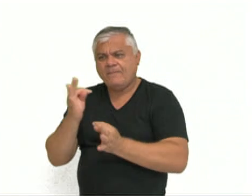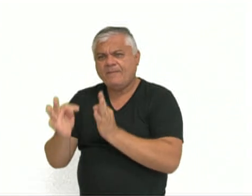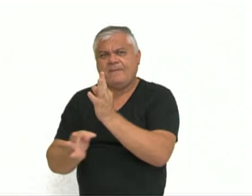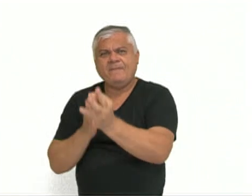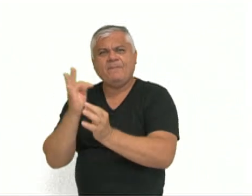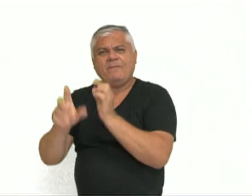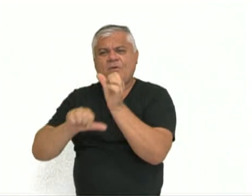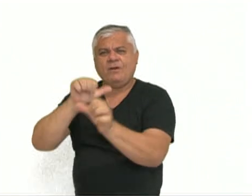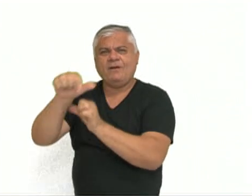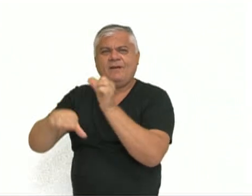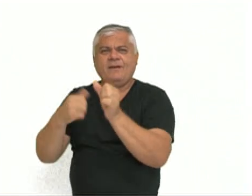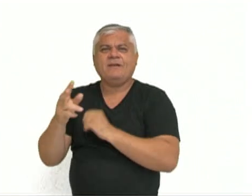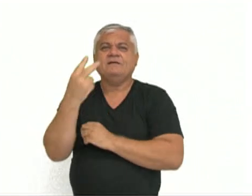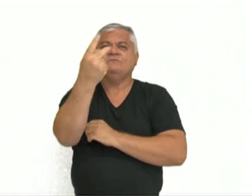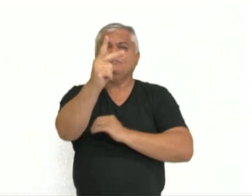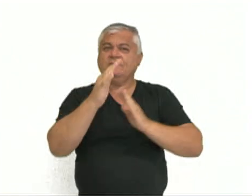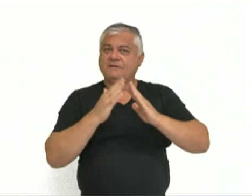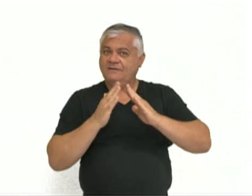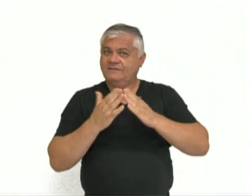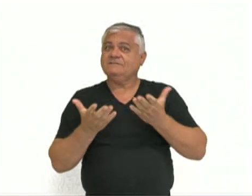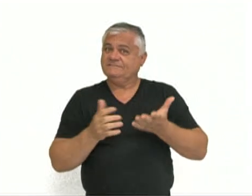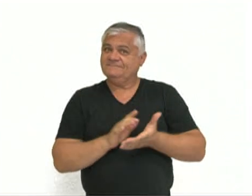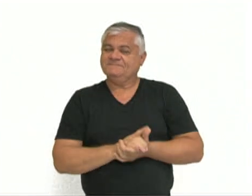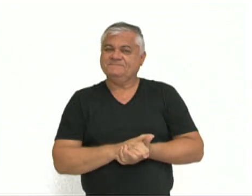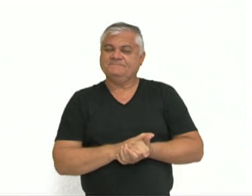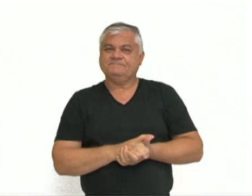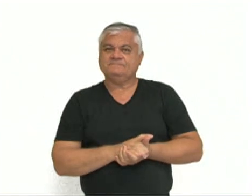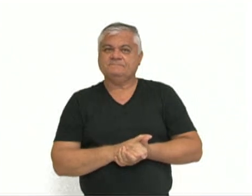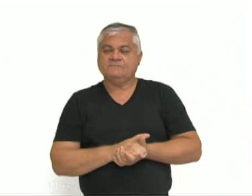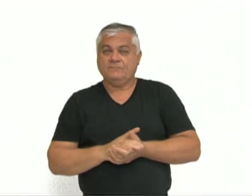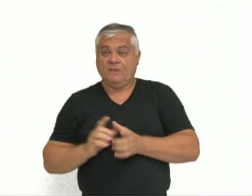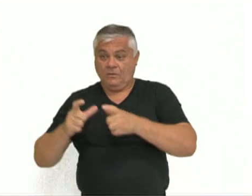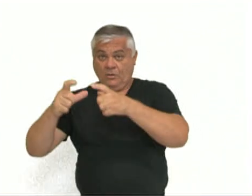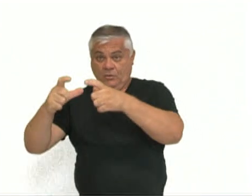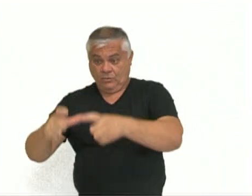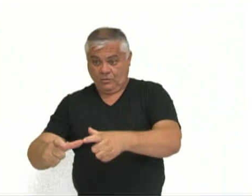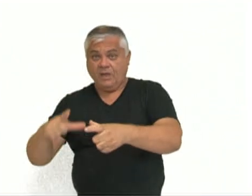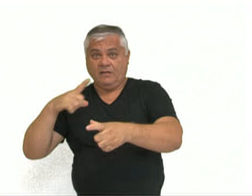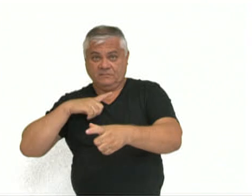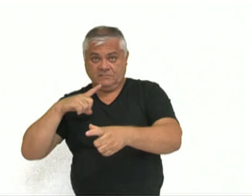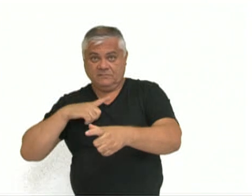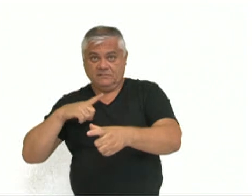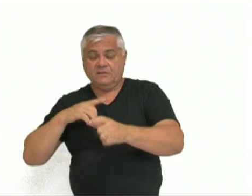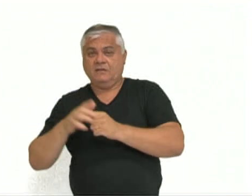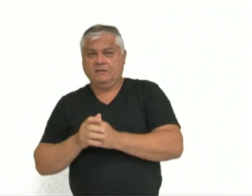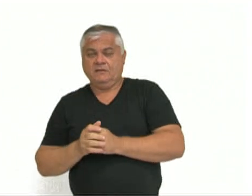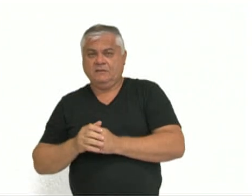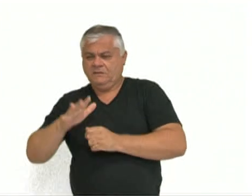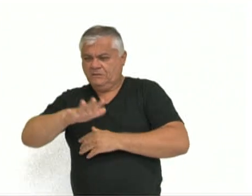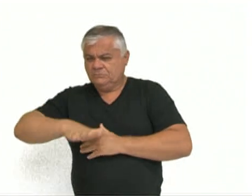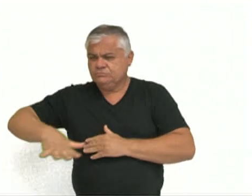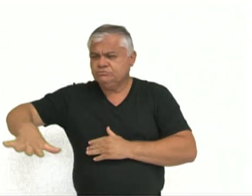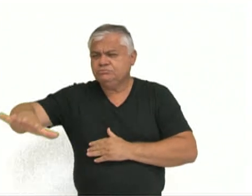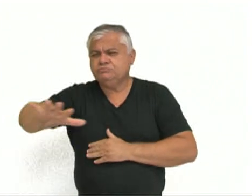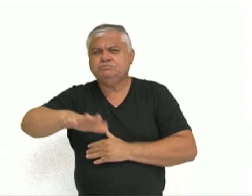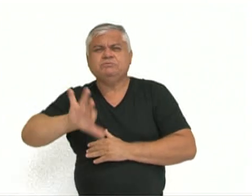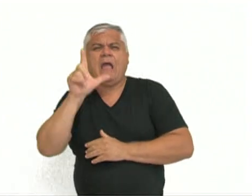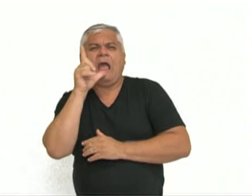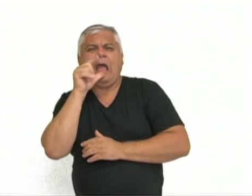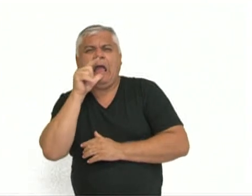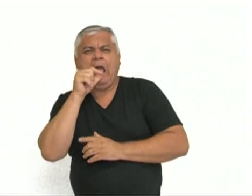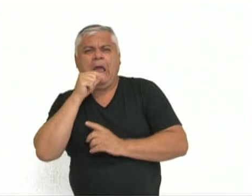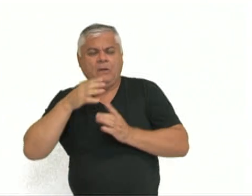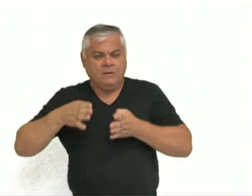aqui. Outra coisa muito importante, nesses locais onde nós temos mananciais, locais que devem